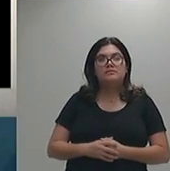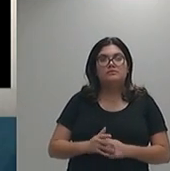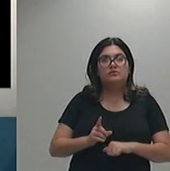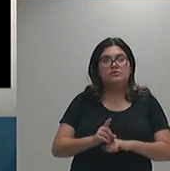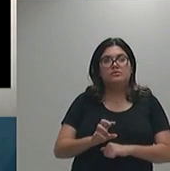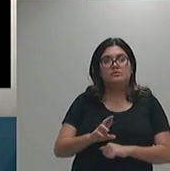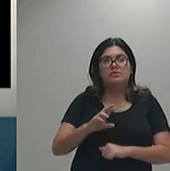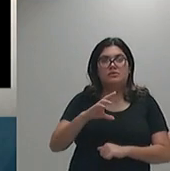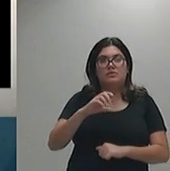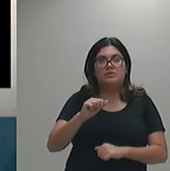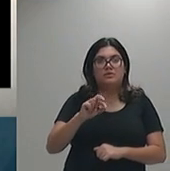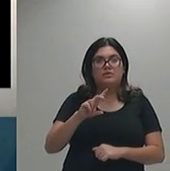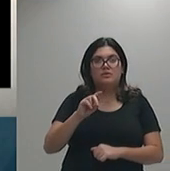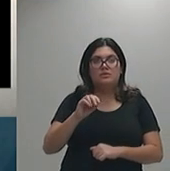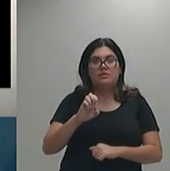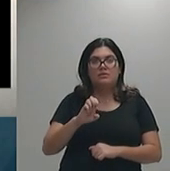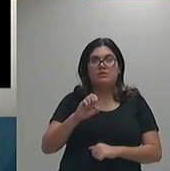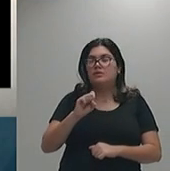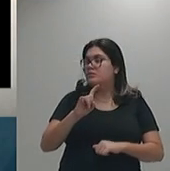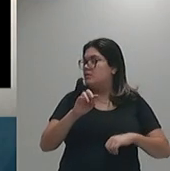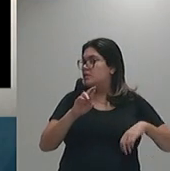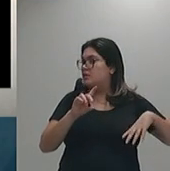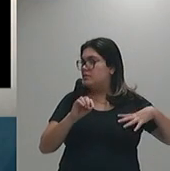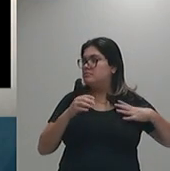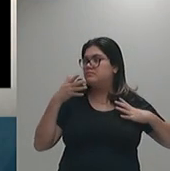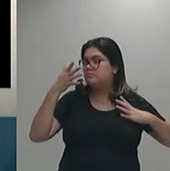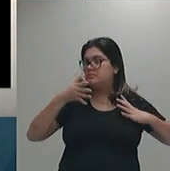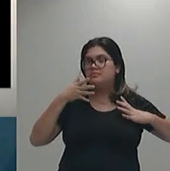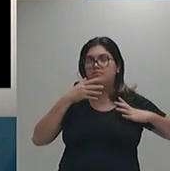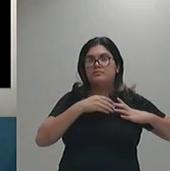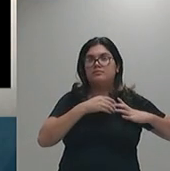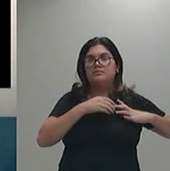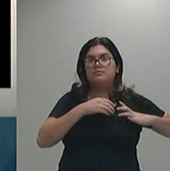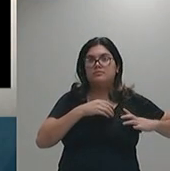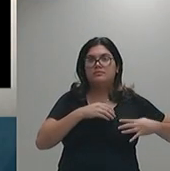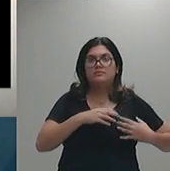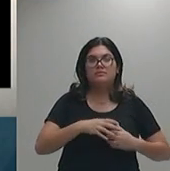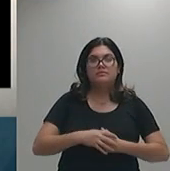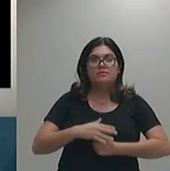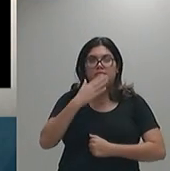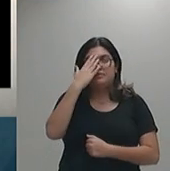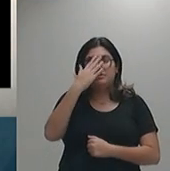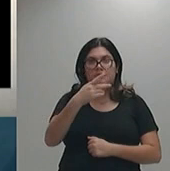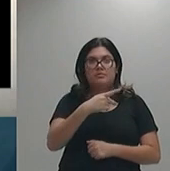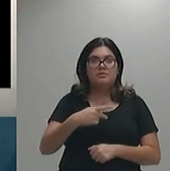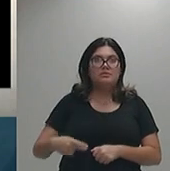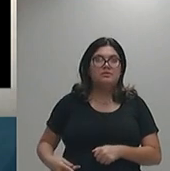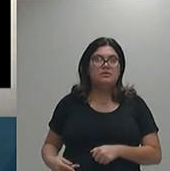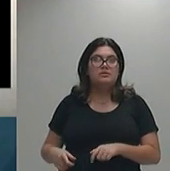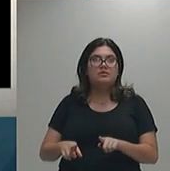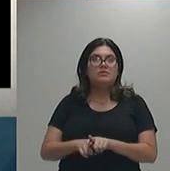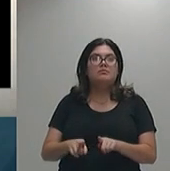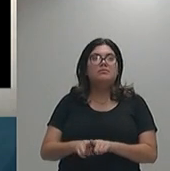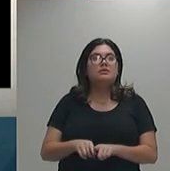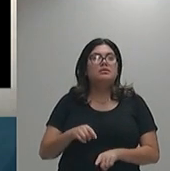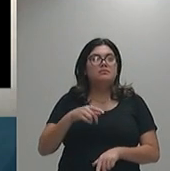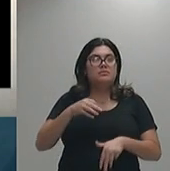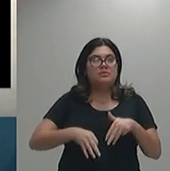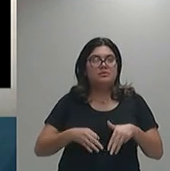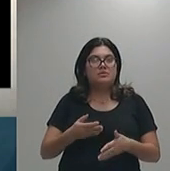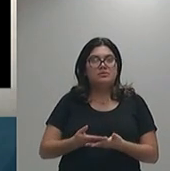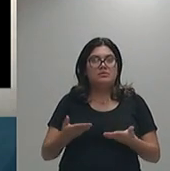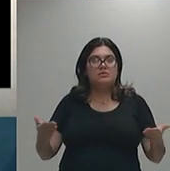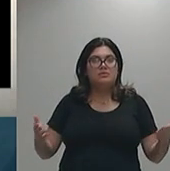você anos tem a palavra obrigado senhor presidente senhores ministros e Luz representante do